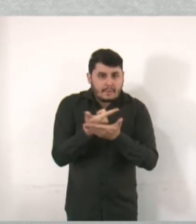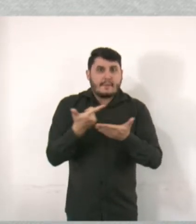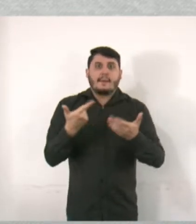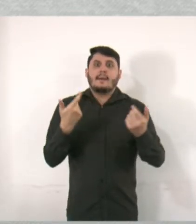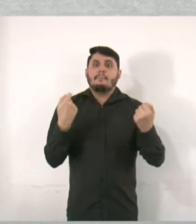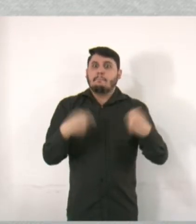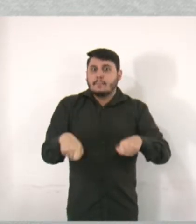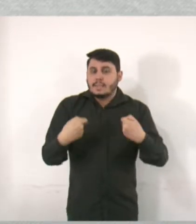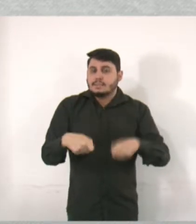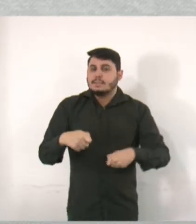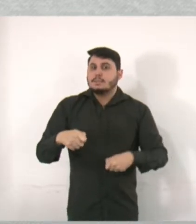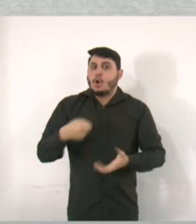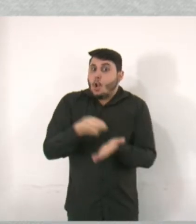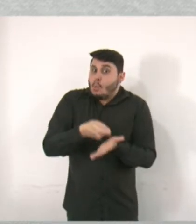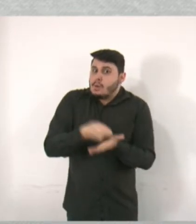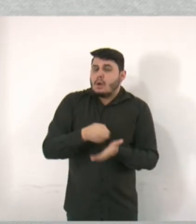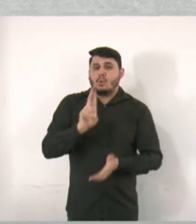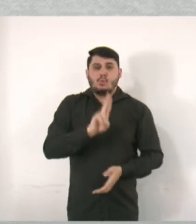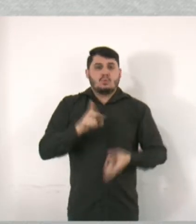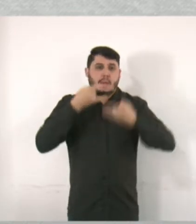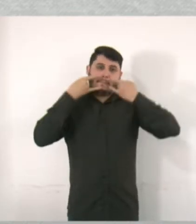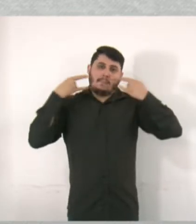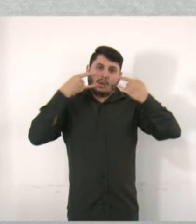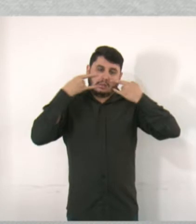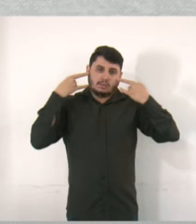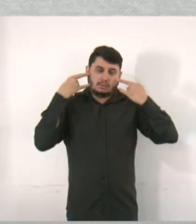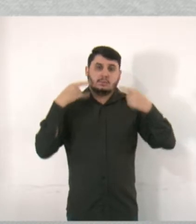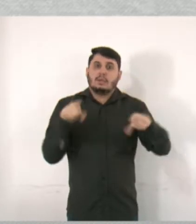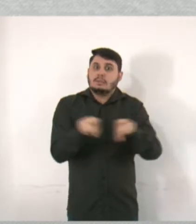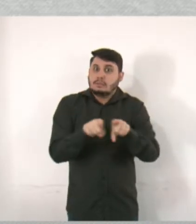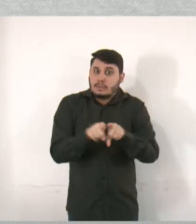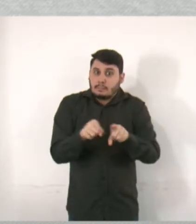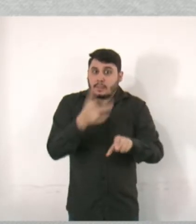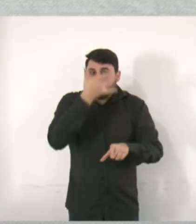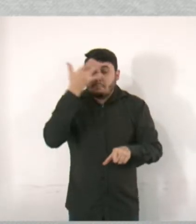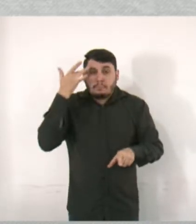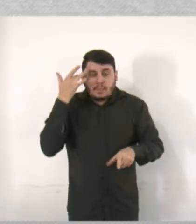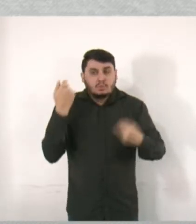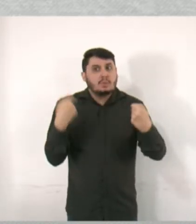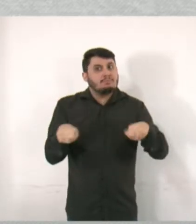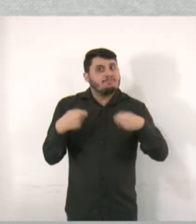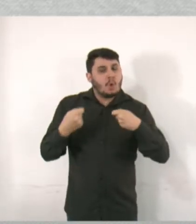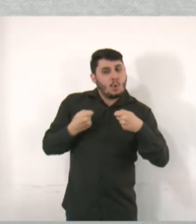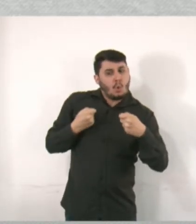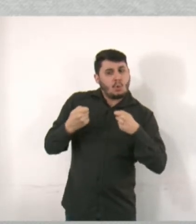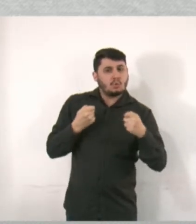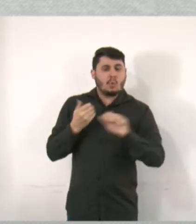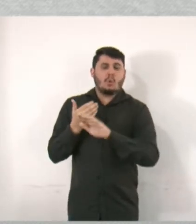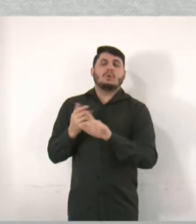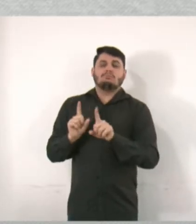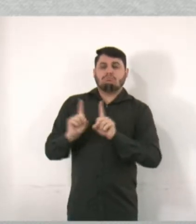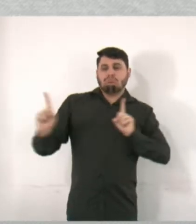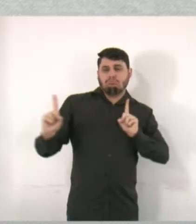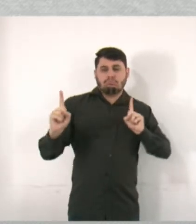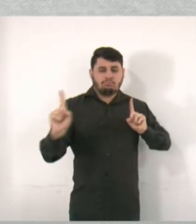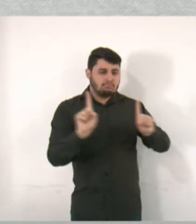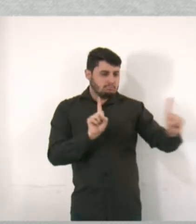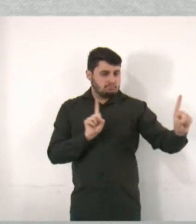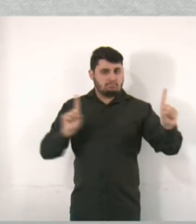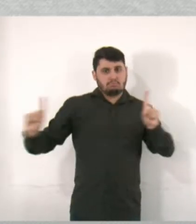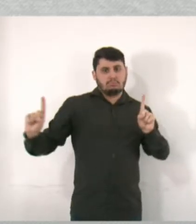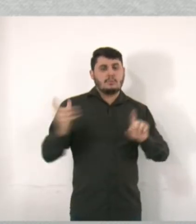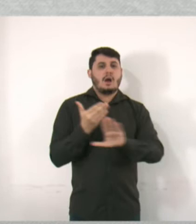proteção, a evitar aglomerações e contatos físicos dentro do